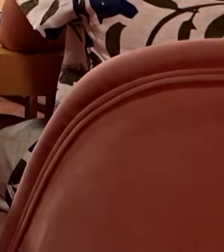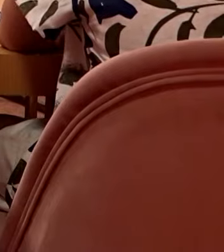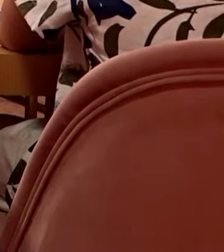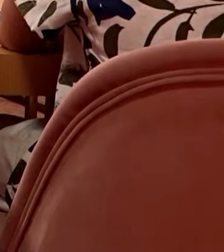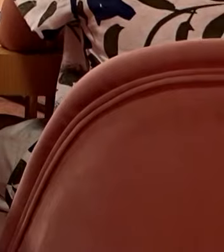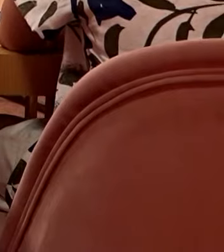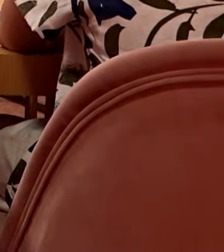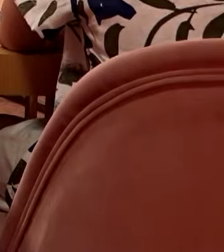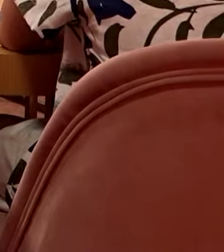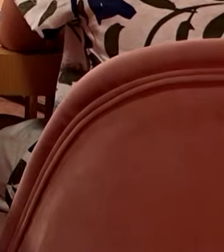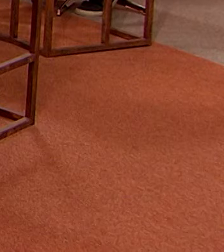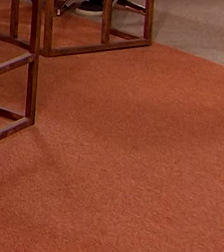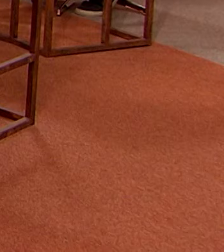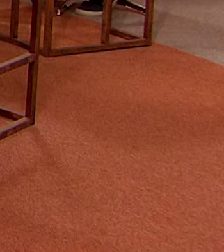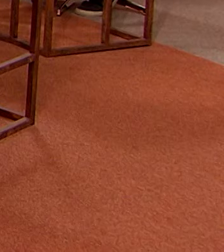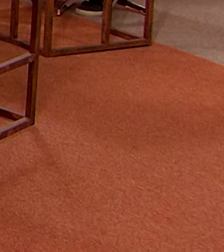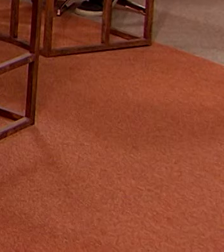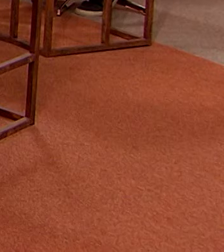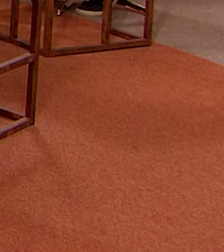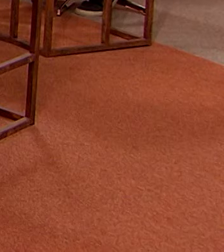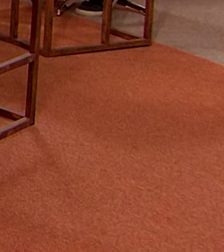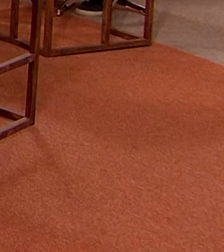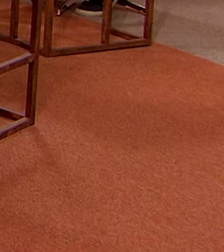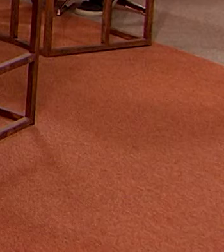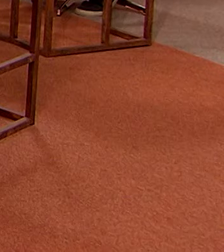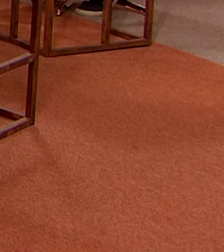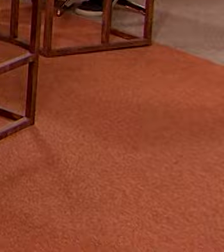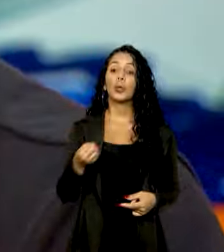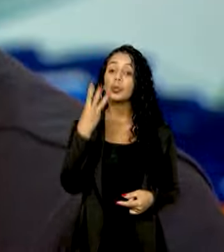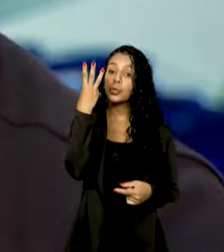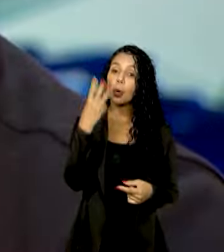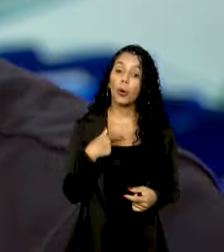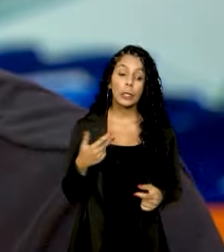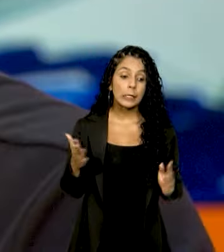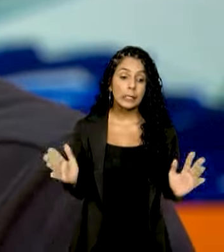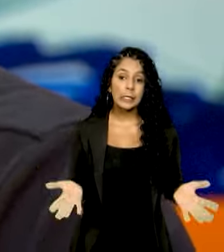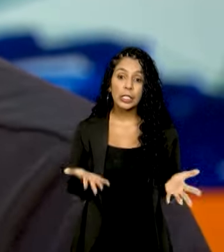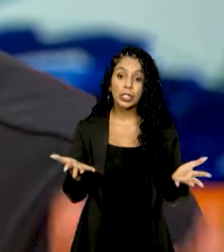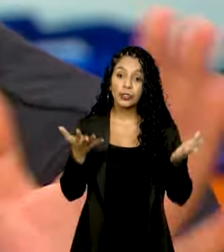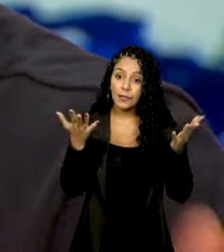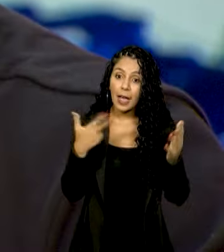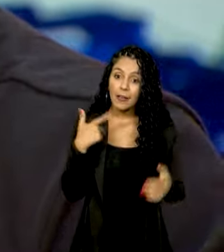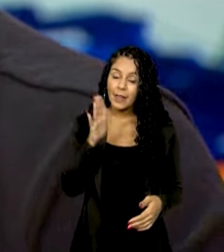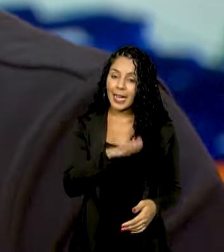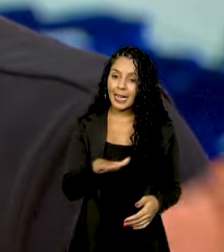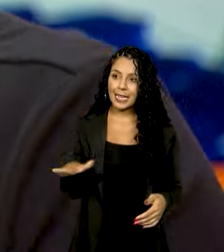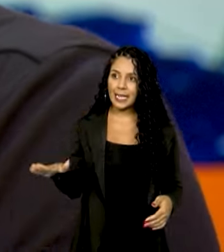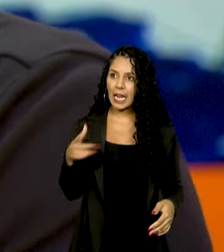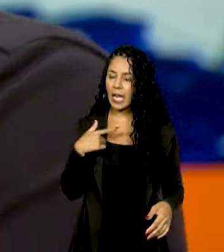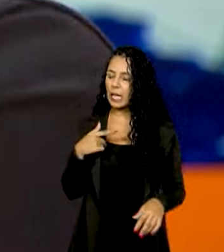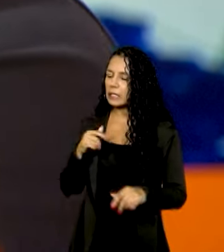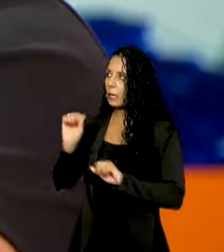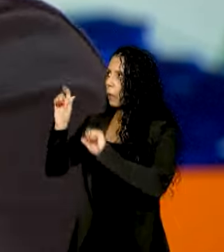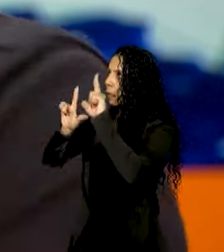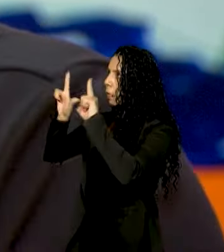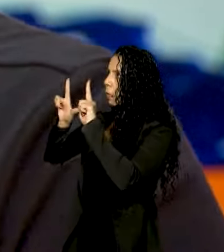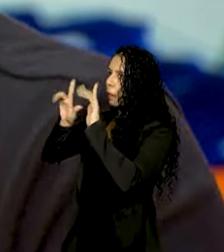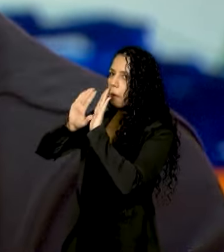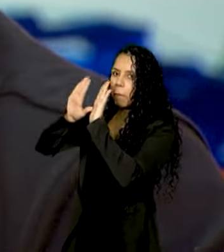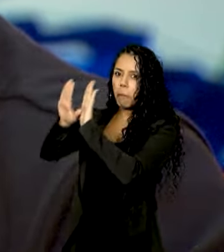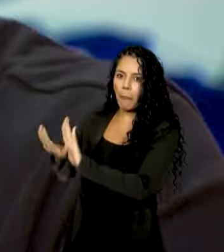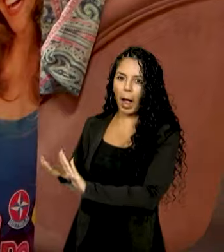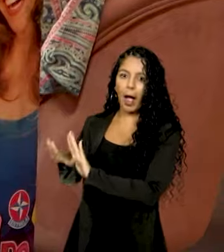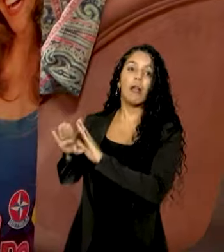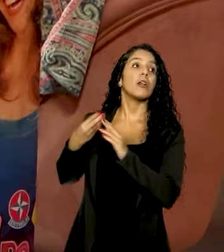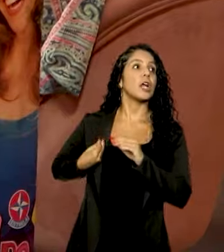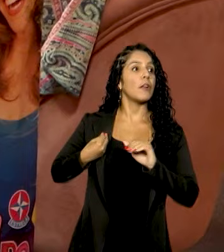esse nome, gente. Olha que lindo nome, que era justamente um show que incentivava a criança a sair do mundo das telas e viver o mundo lá